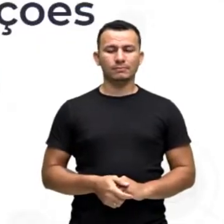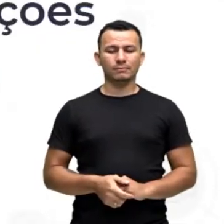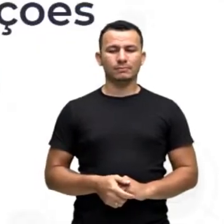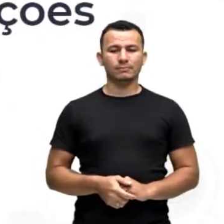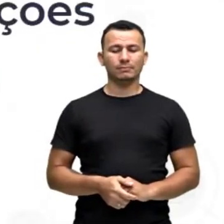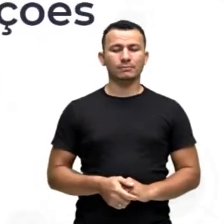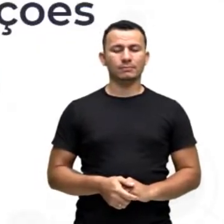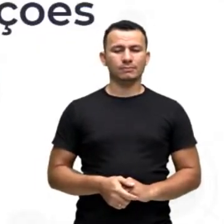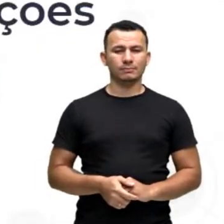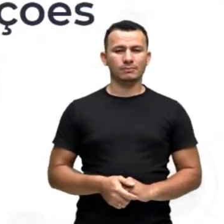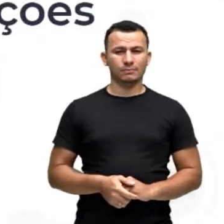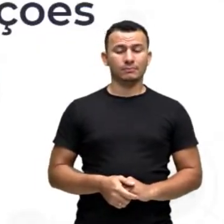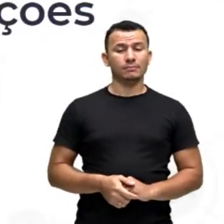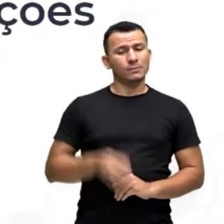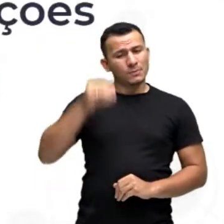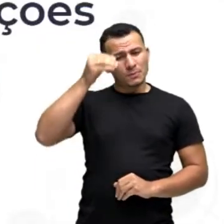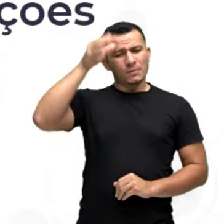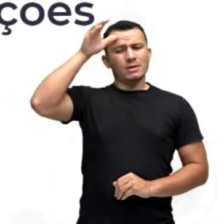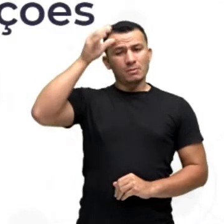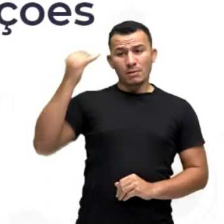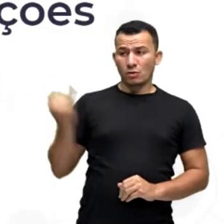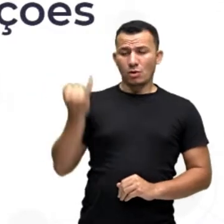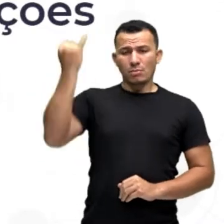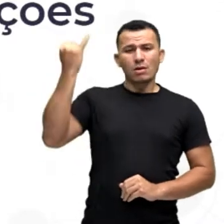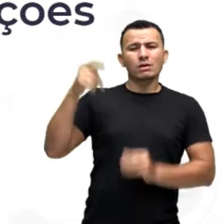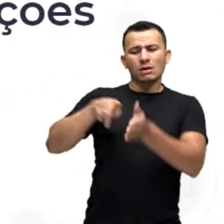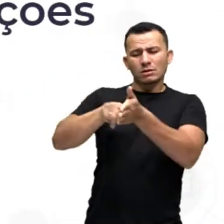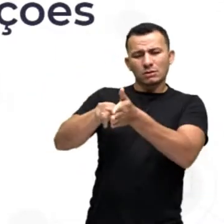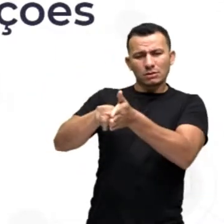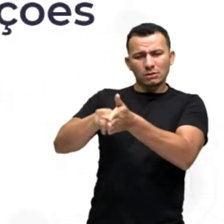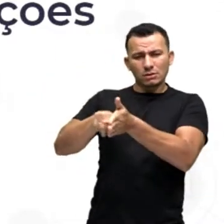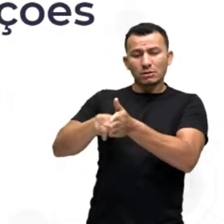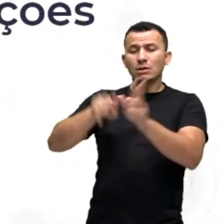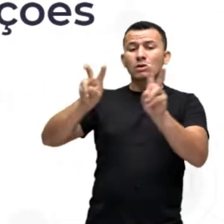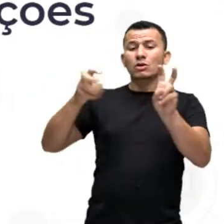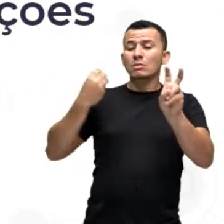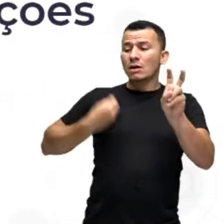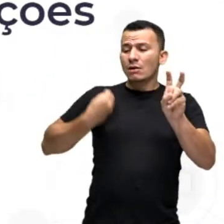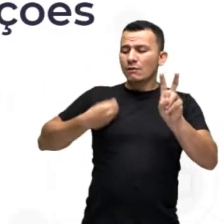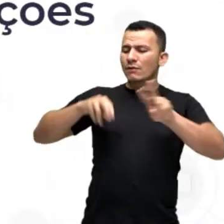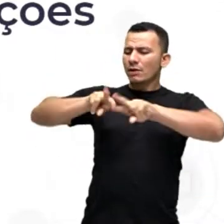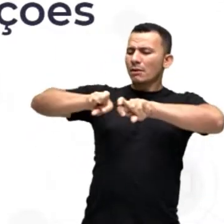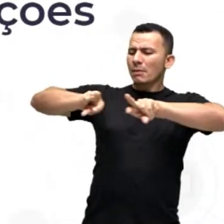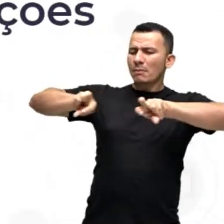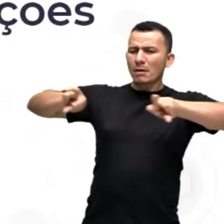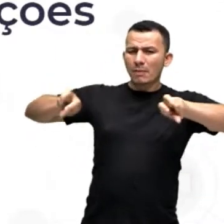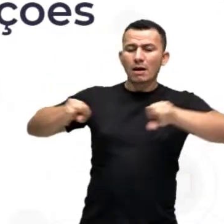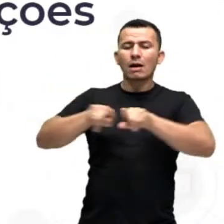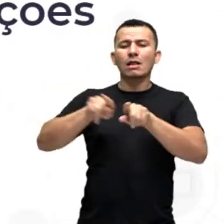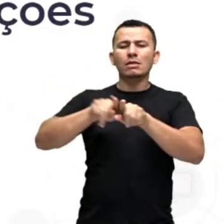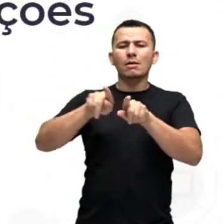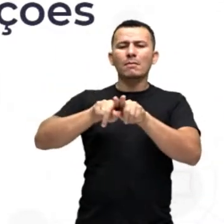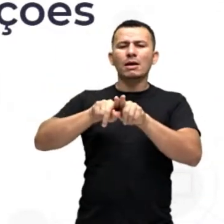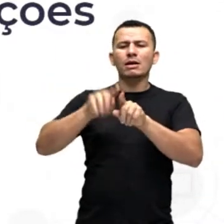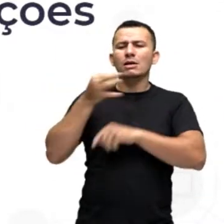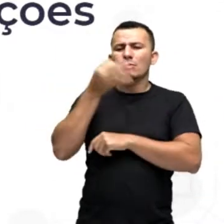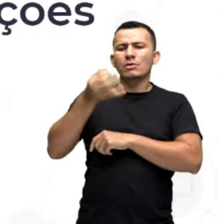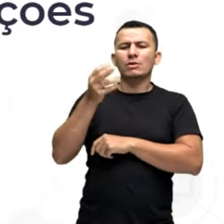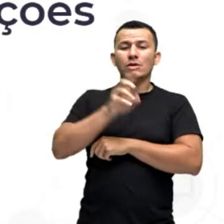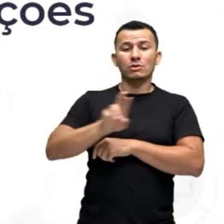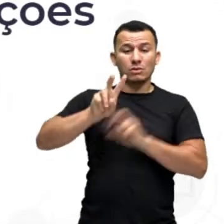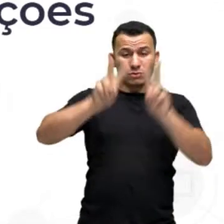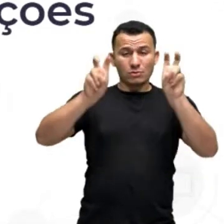qual a importância do conhecimento na investigação sobre a vida e as concepções sobre Deus